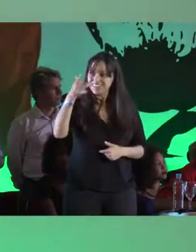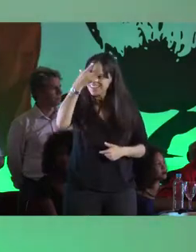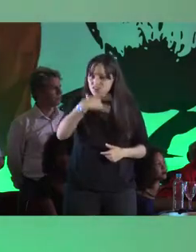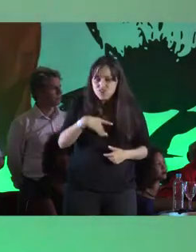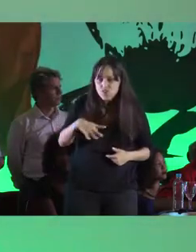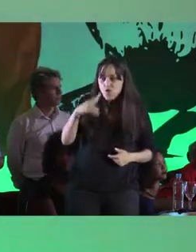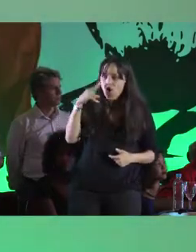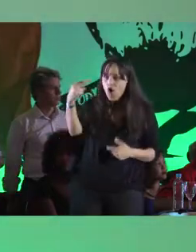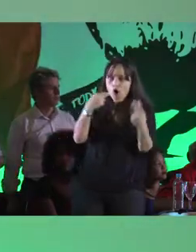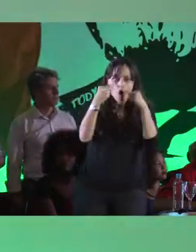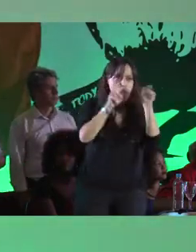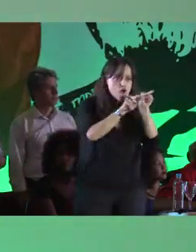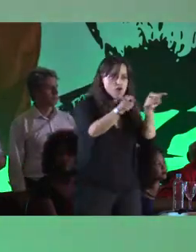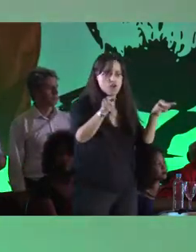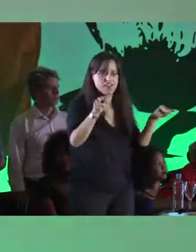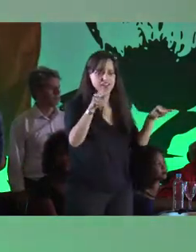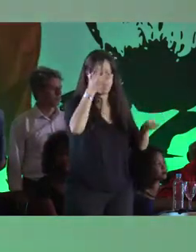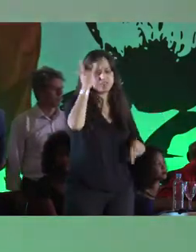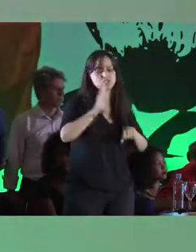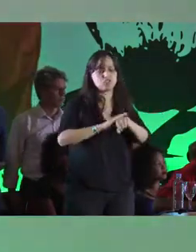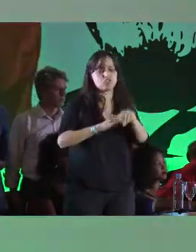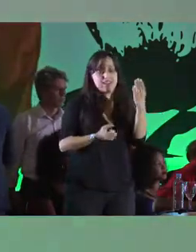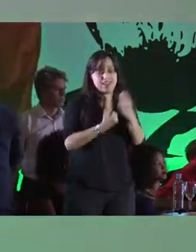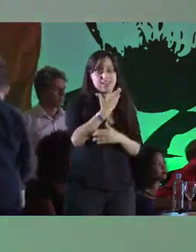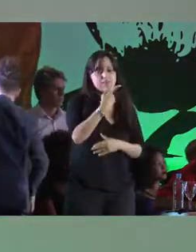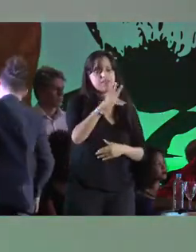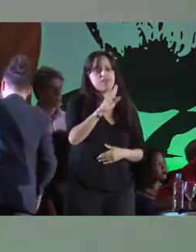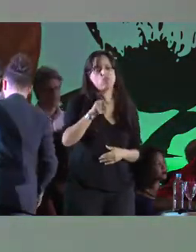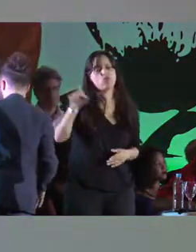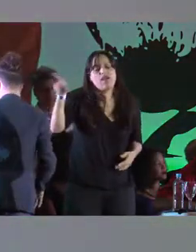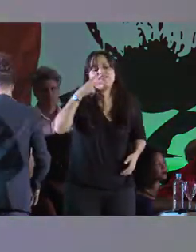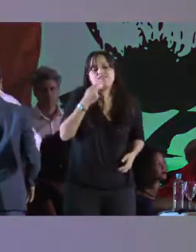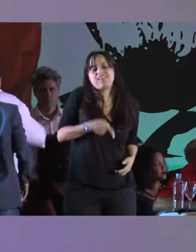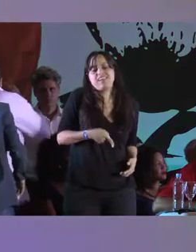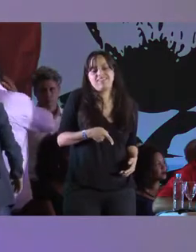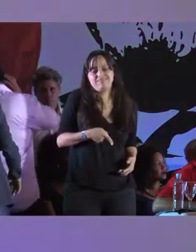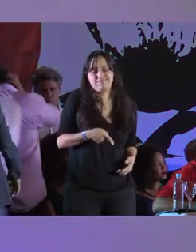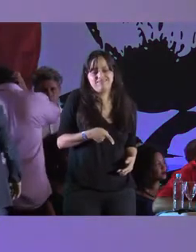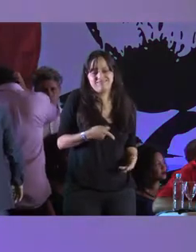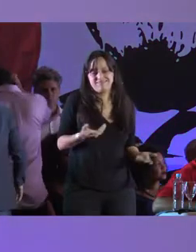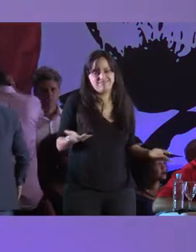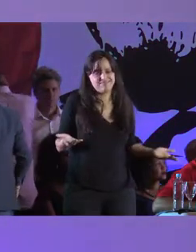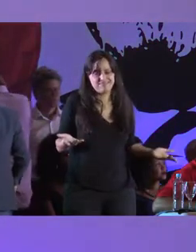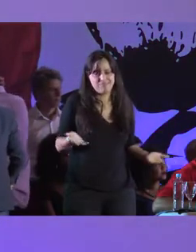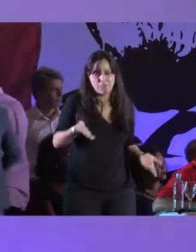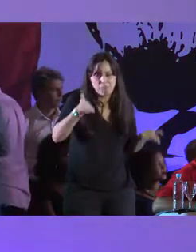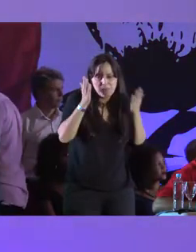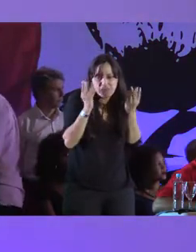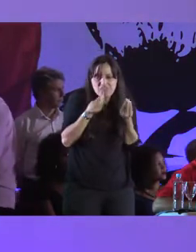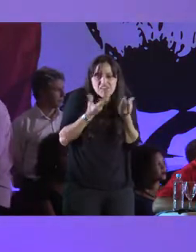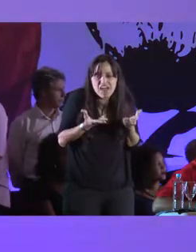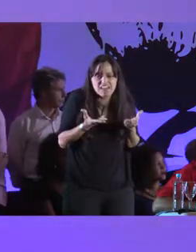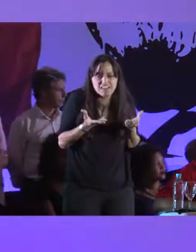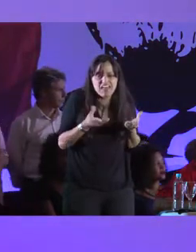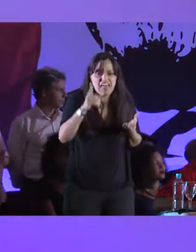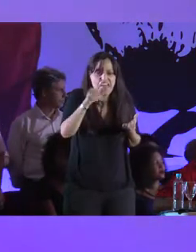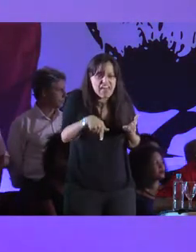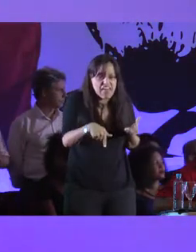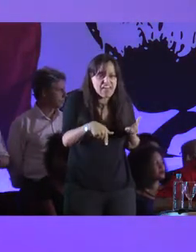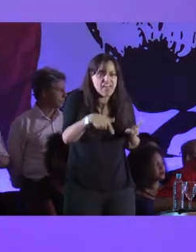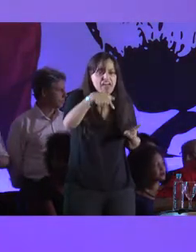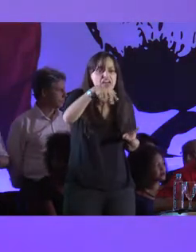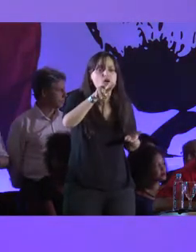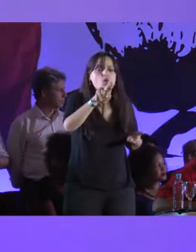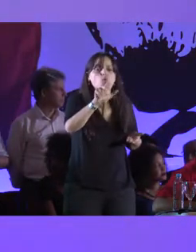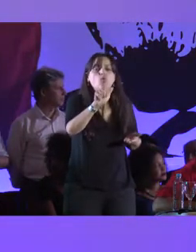pessoas que criaram o PT, ele não diria uma imbecilidade de que o PT é uma quadrilha que foi criada